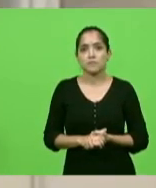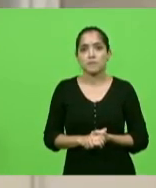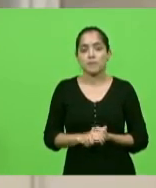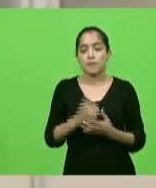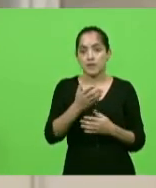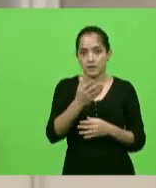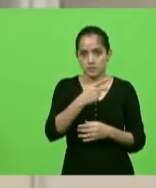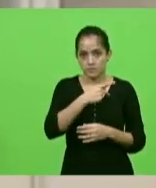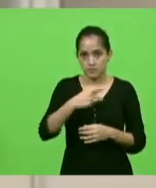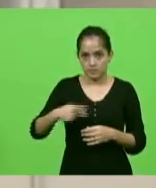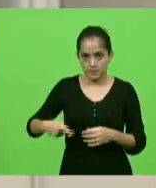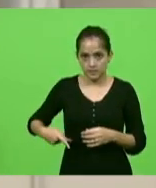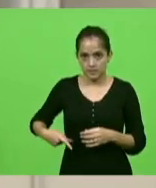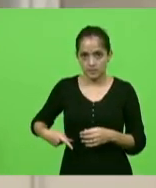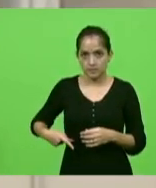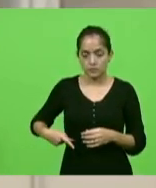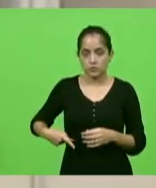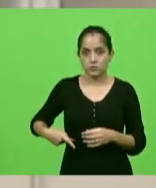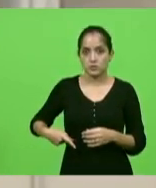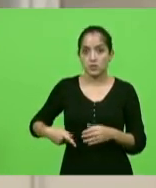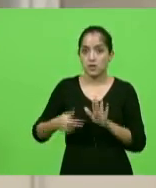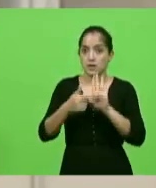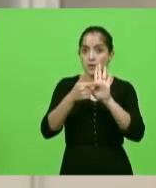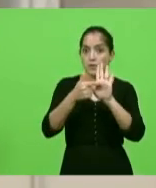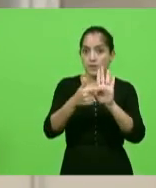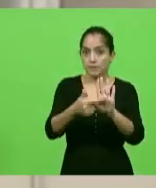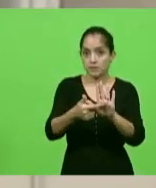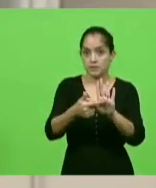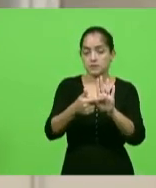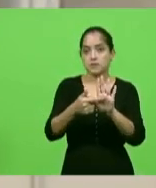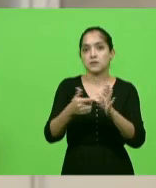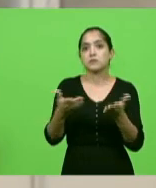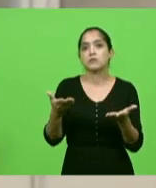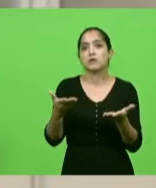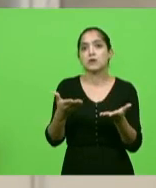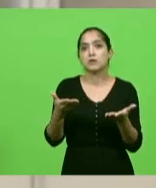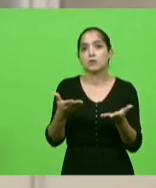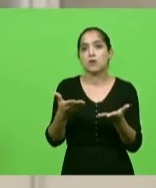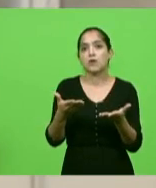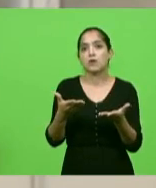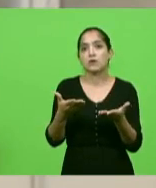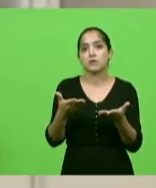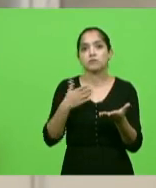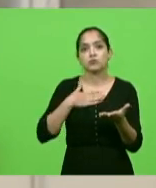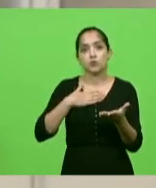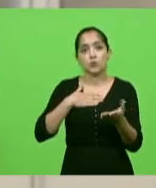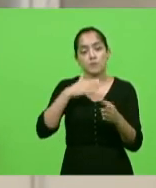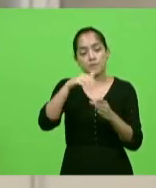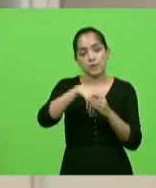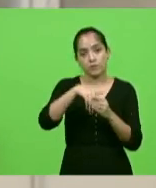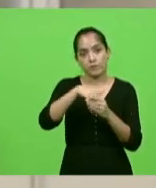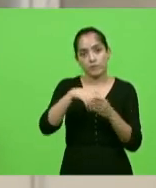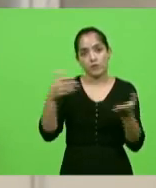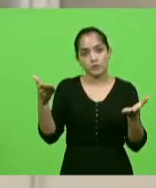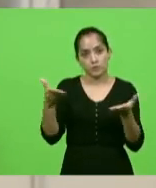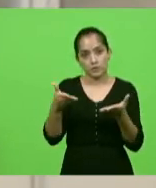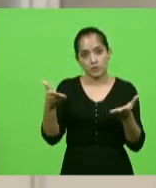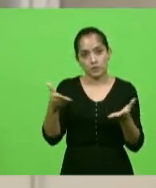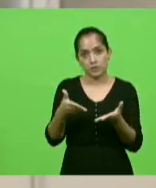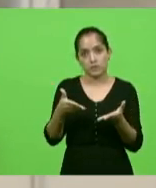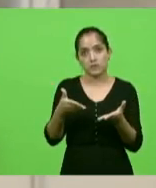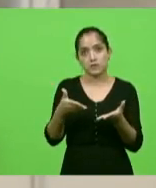o senhor presidente e apresento e o dispositivo do meu voto nesses